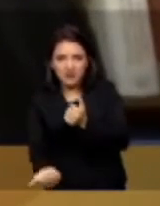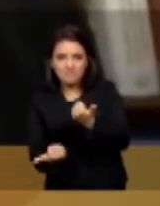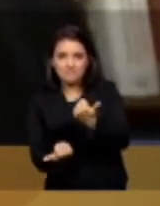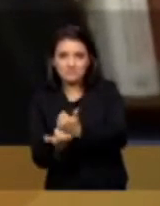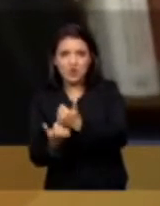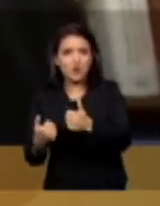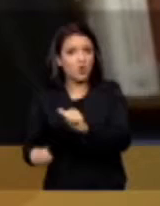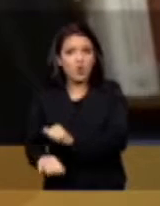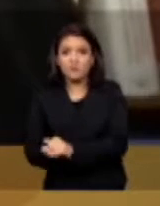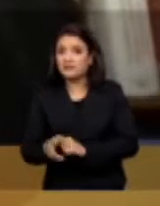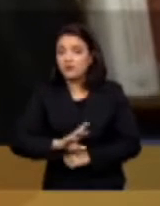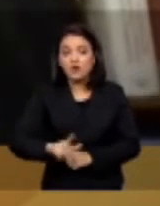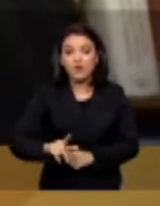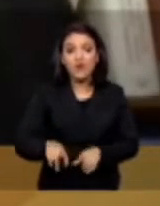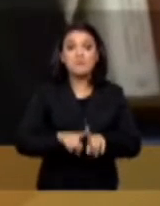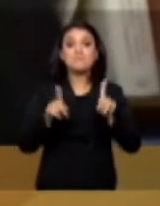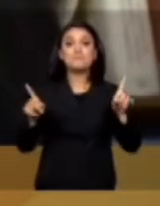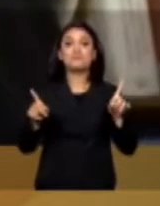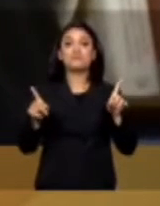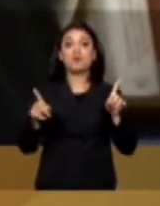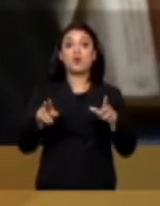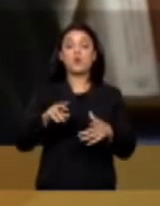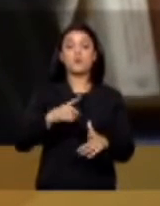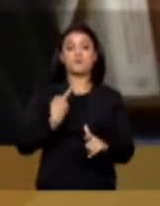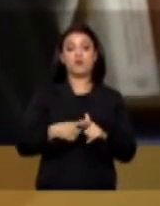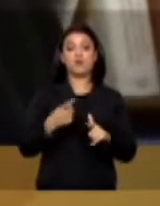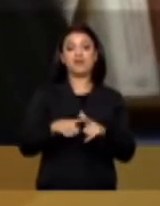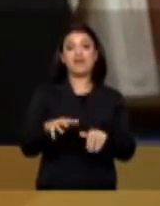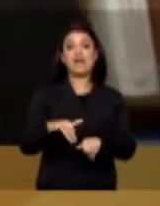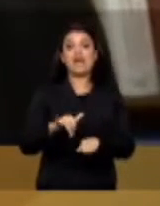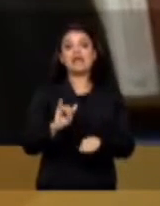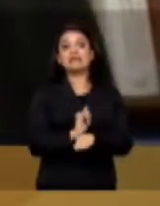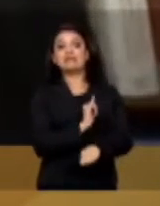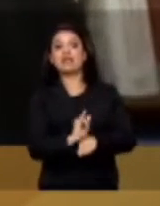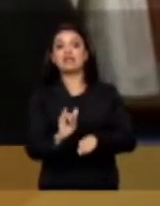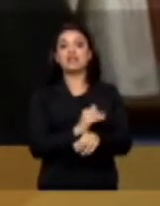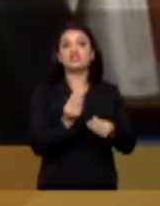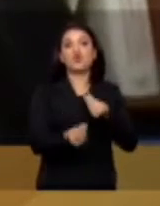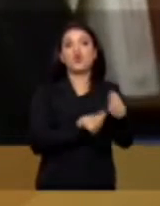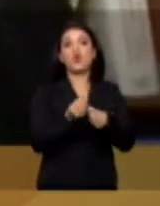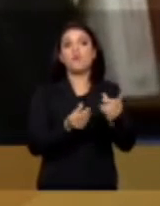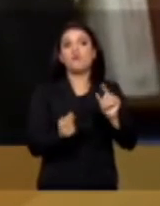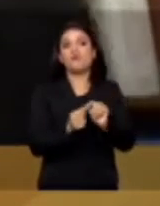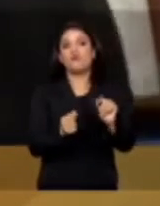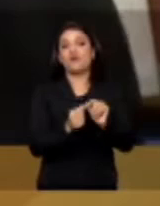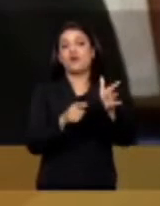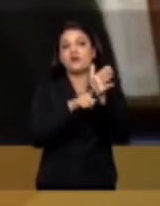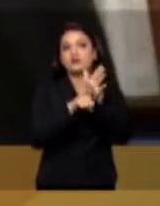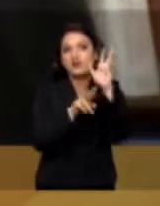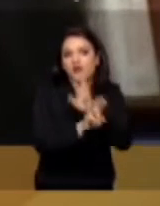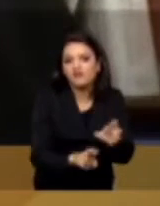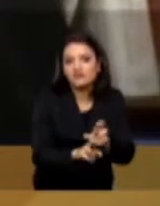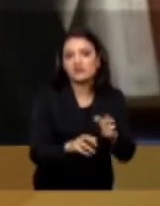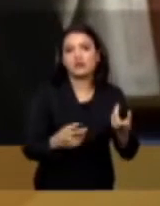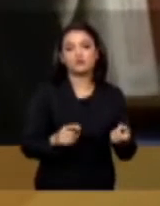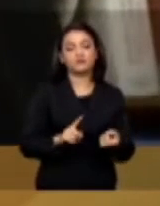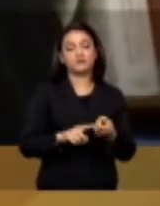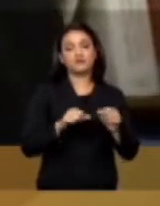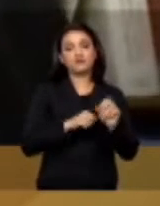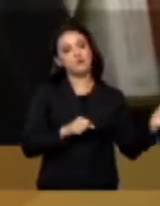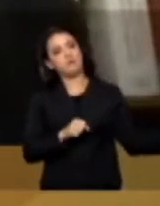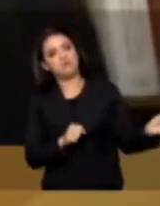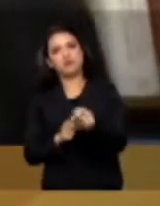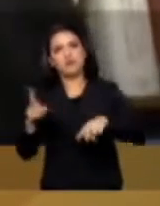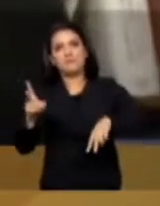ela causou, ela, por exemplo, ela levou a conduções coercitivas, a prisões preventivas